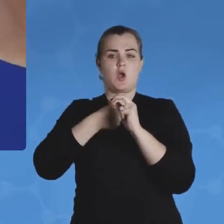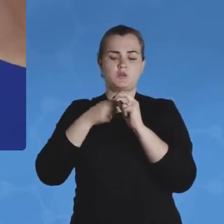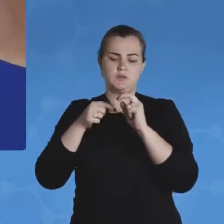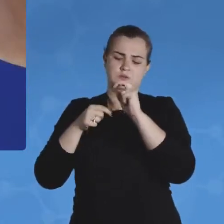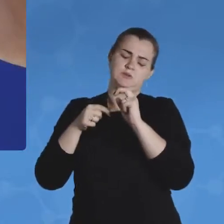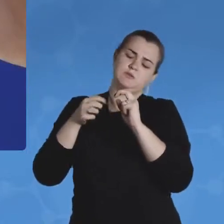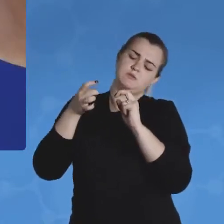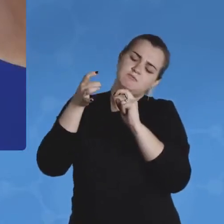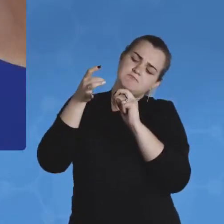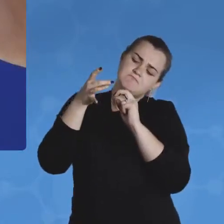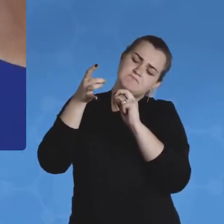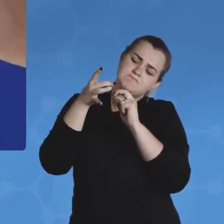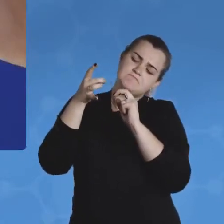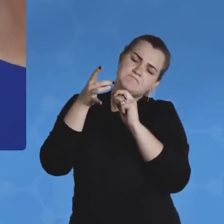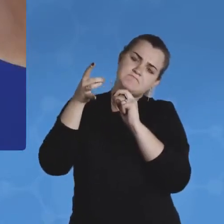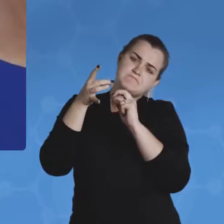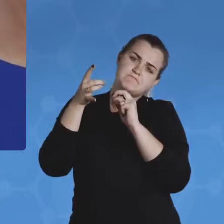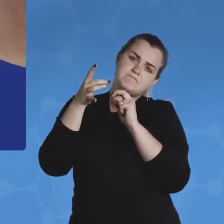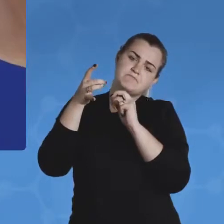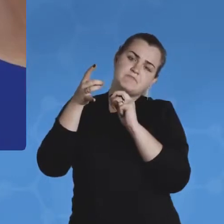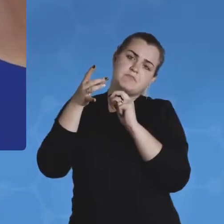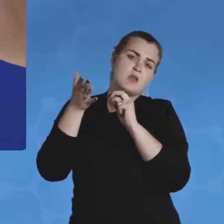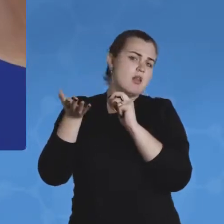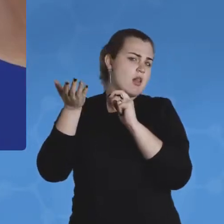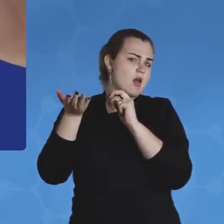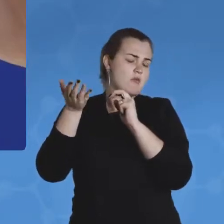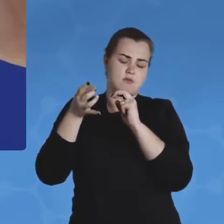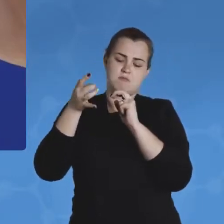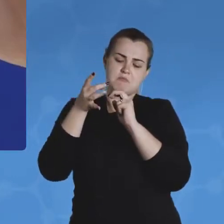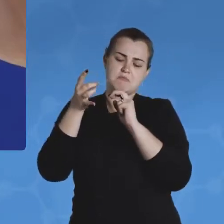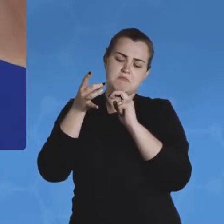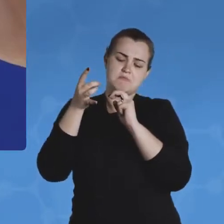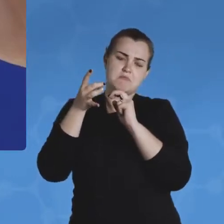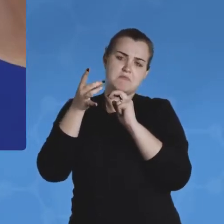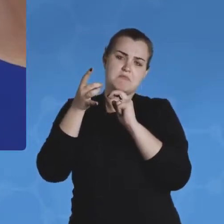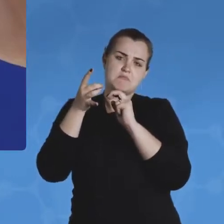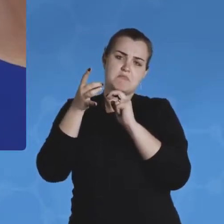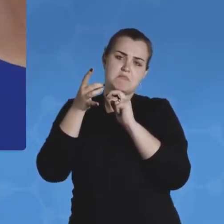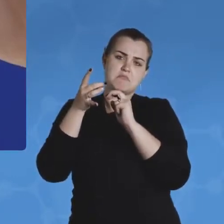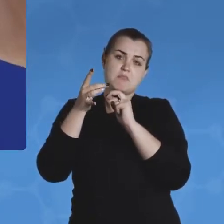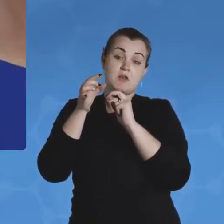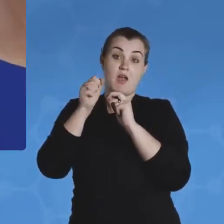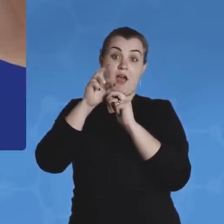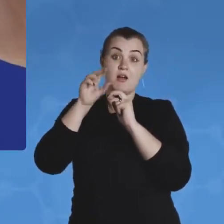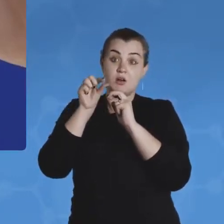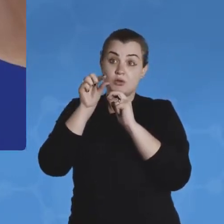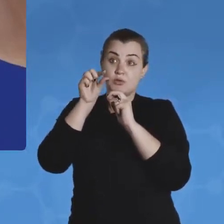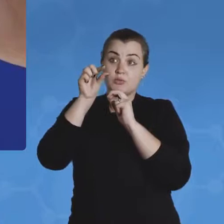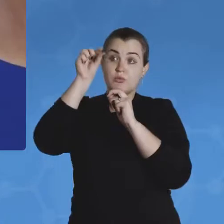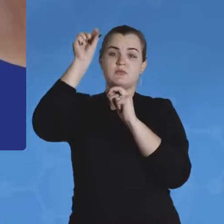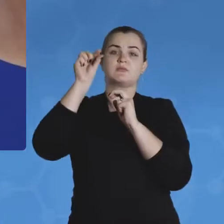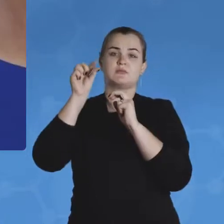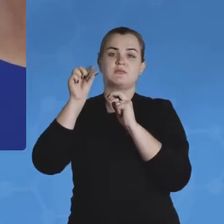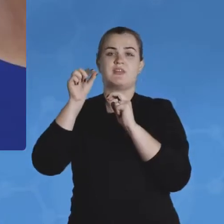seringa firmemente, dando leves batidas no corpo da seringa com as pontas dos dedos, levando as bolhas para a superfície.